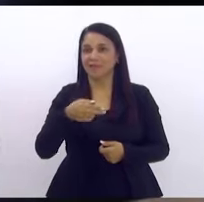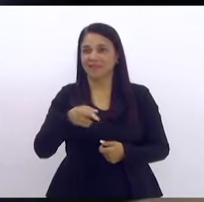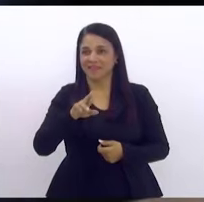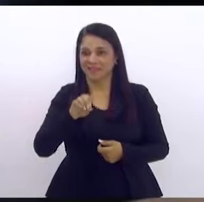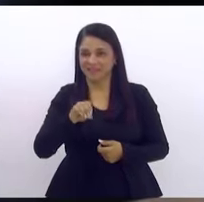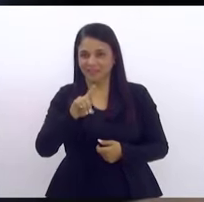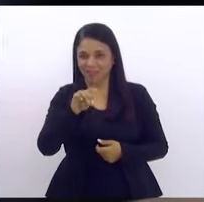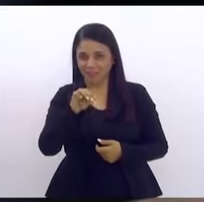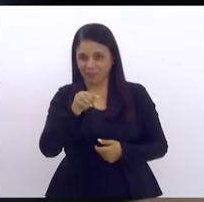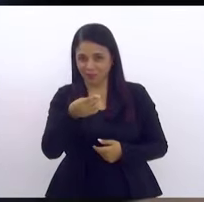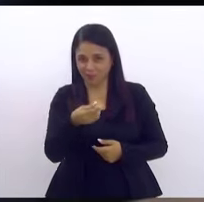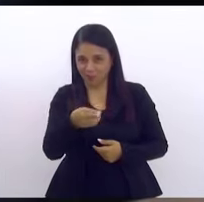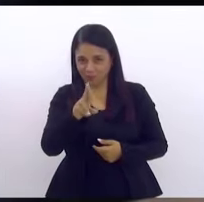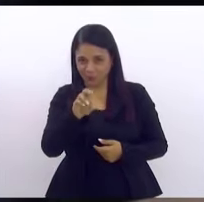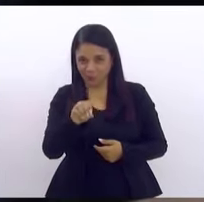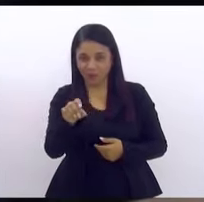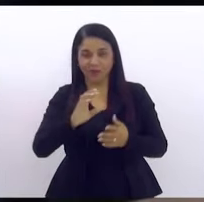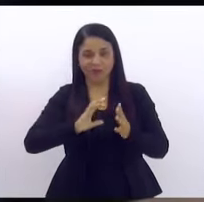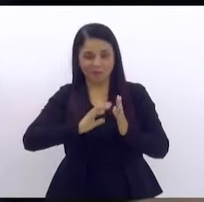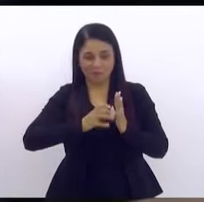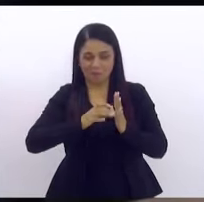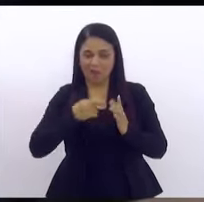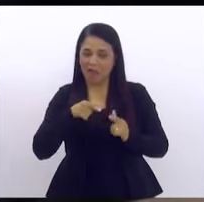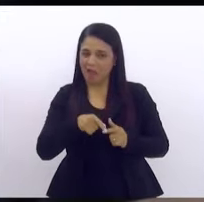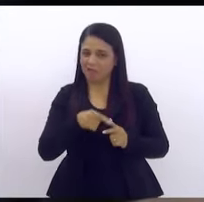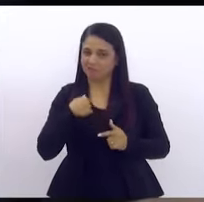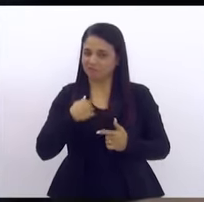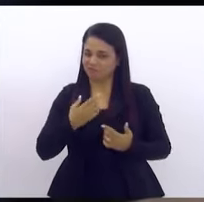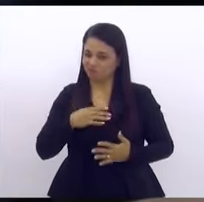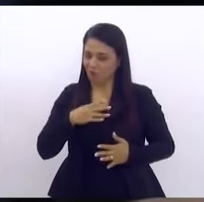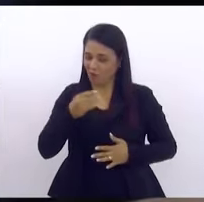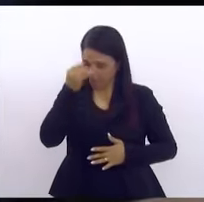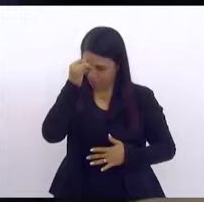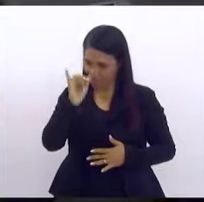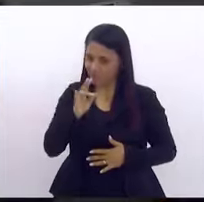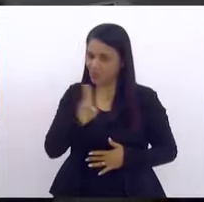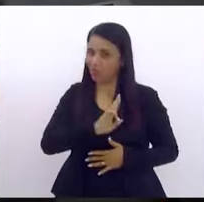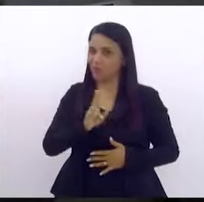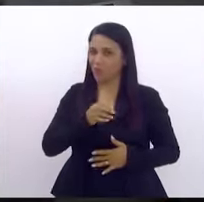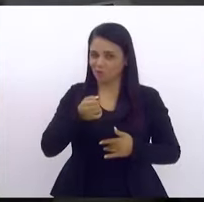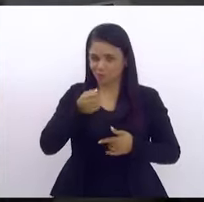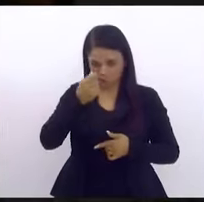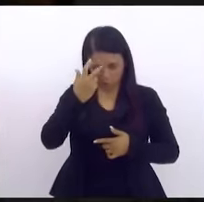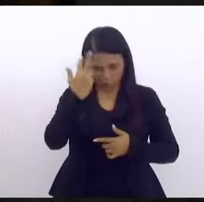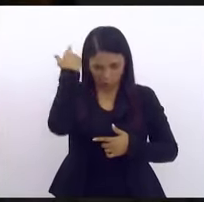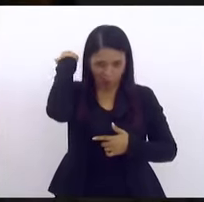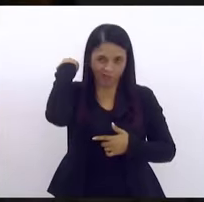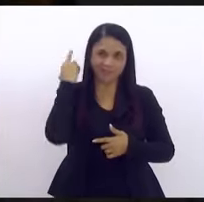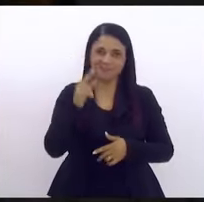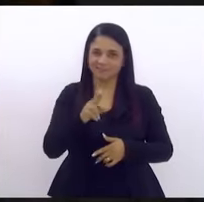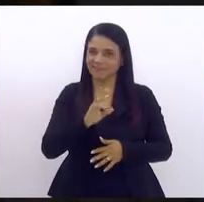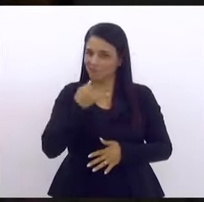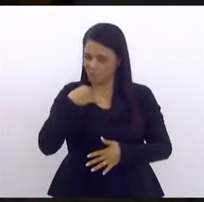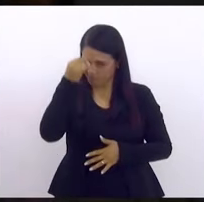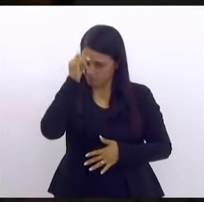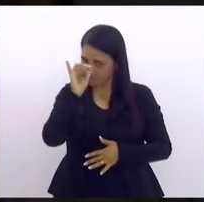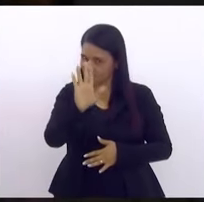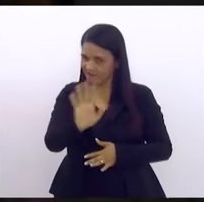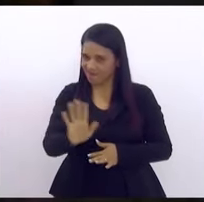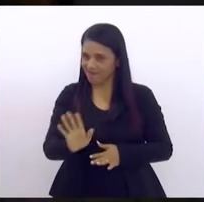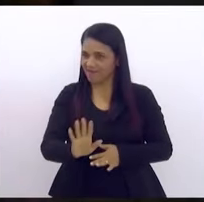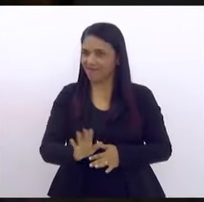Ele é da bancada da bola, agora vou me esquivar de dizer o nome desse corte. Vamos lá.